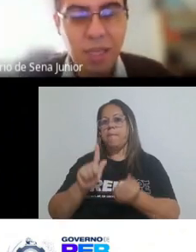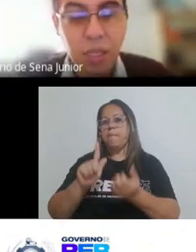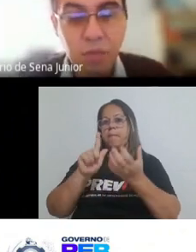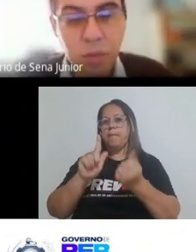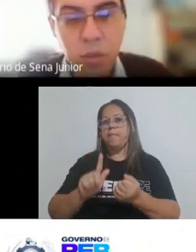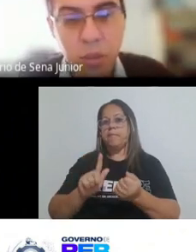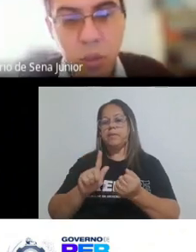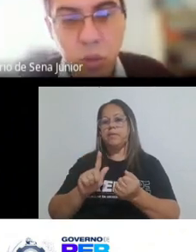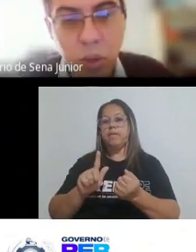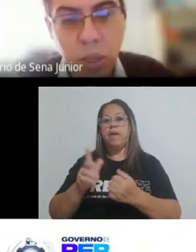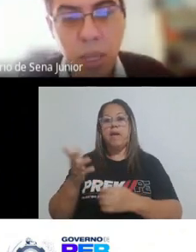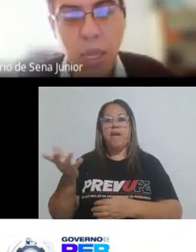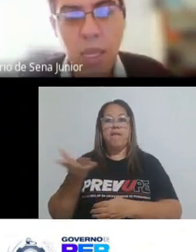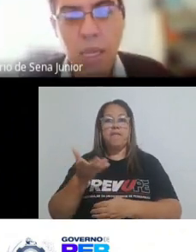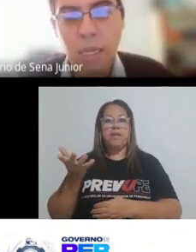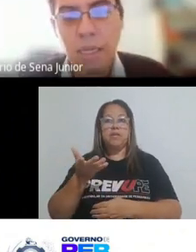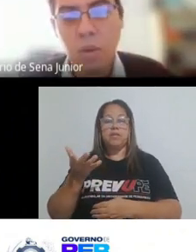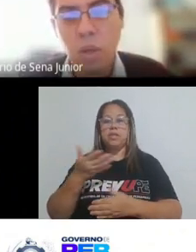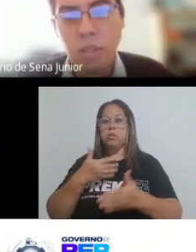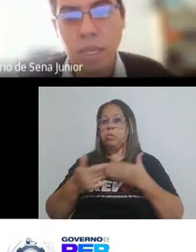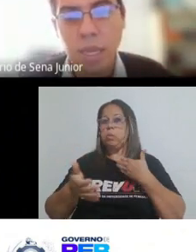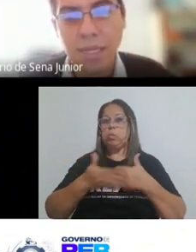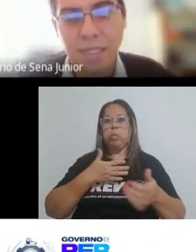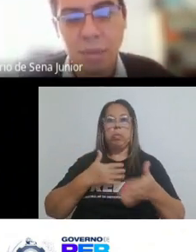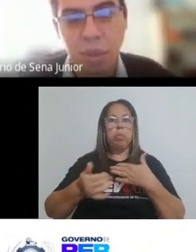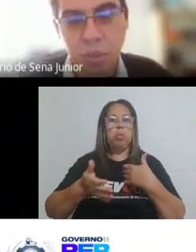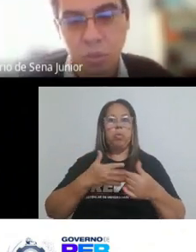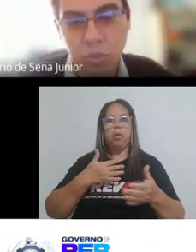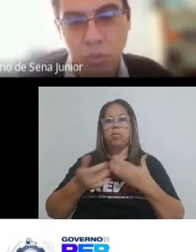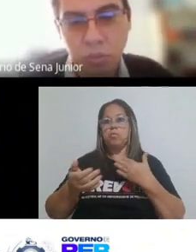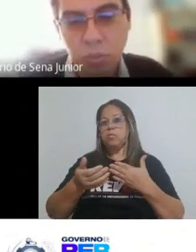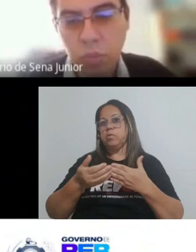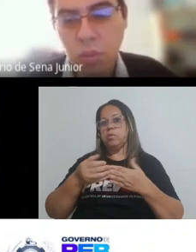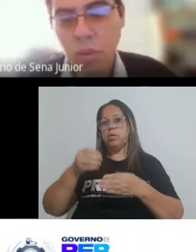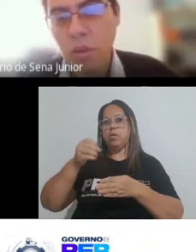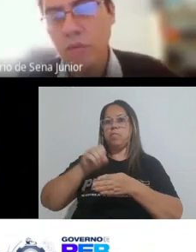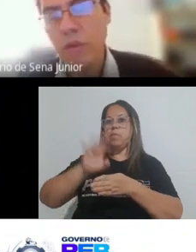relativa de qualquer, quaisquer lançamentos